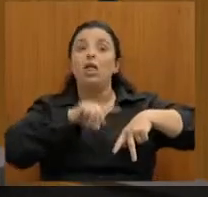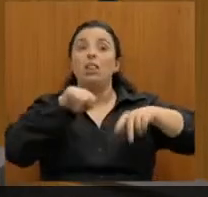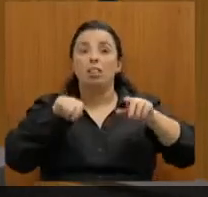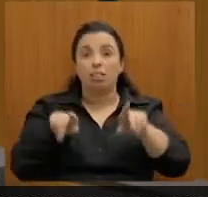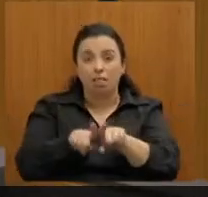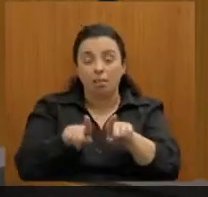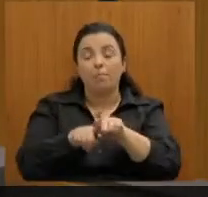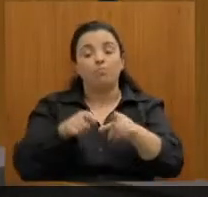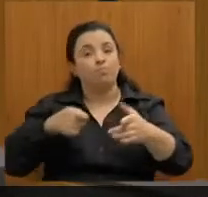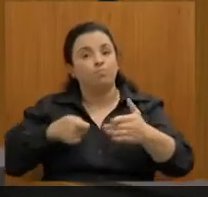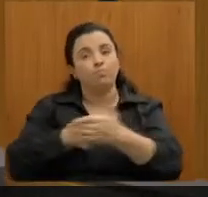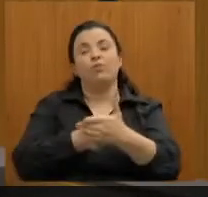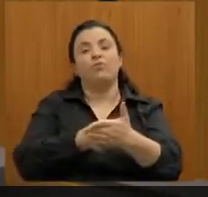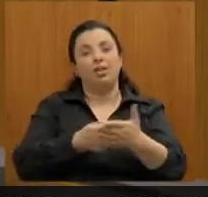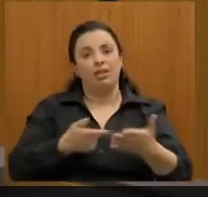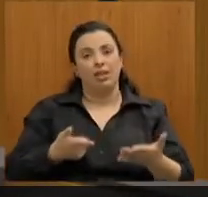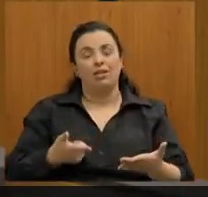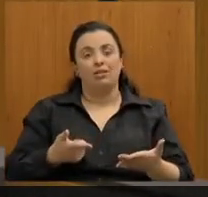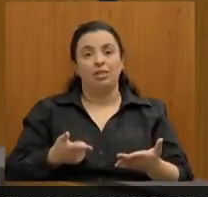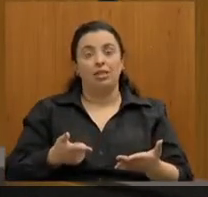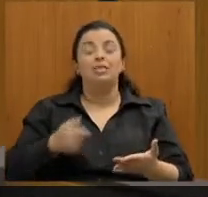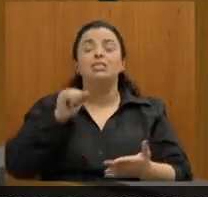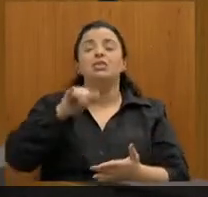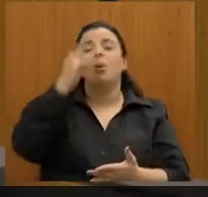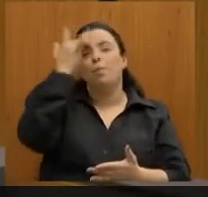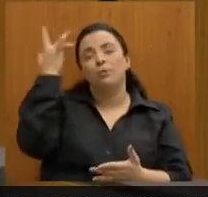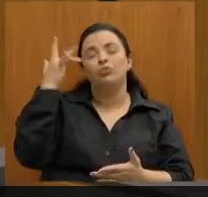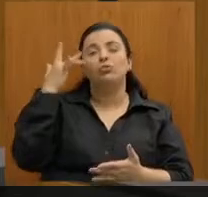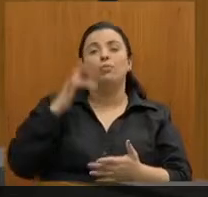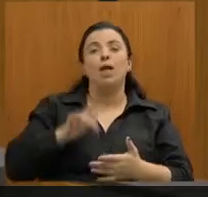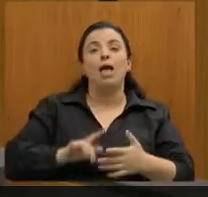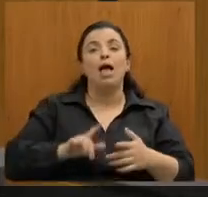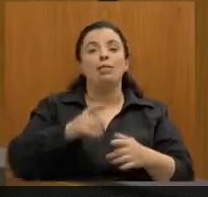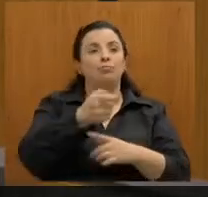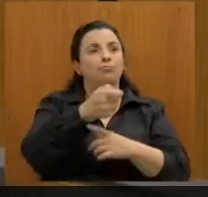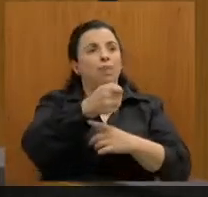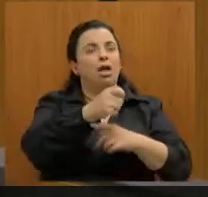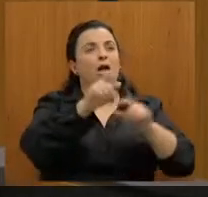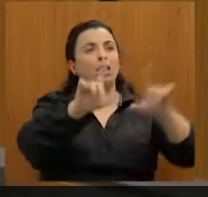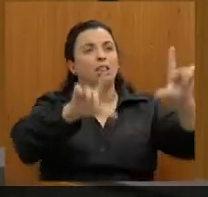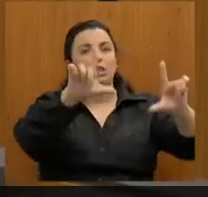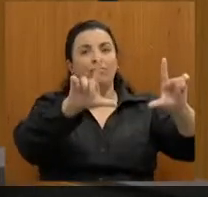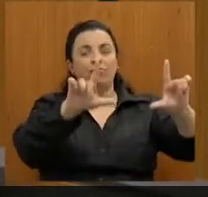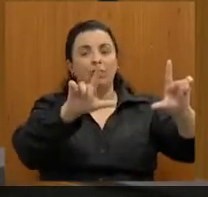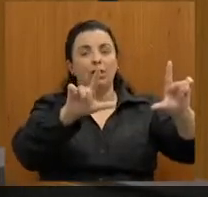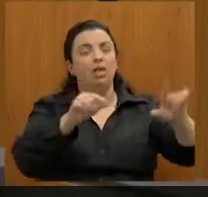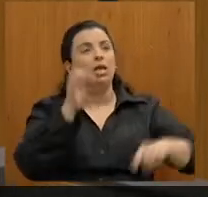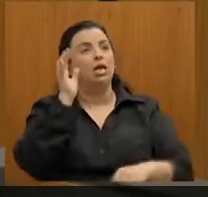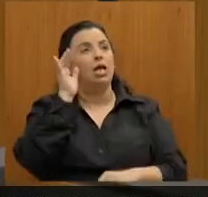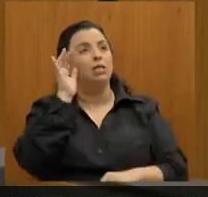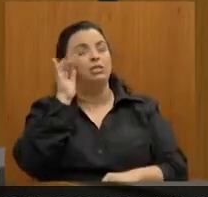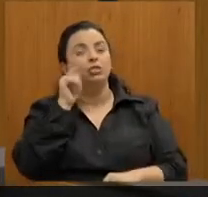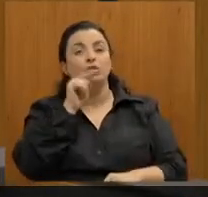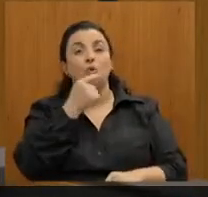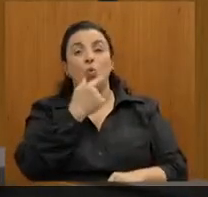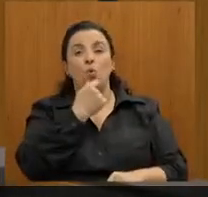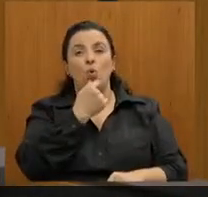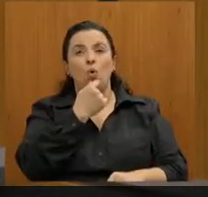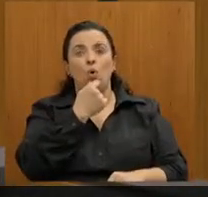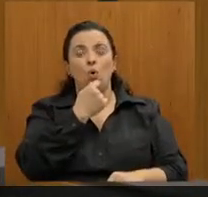em e o que quando uma pessoa Liga a TV e assistir um homem mandando uma mulher